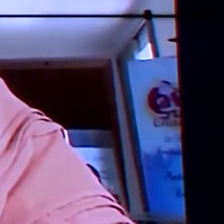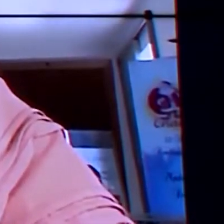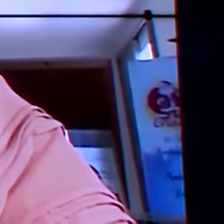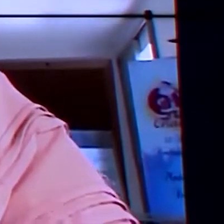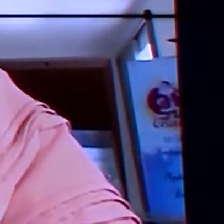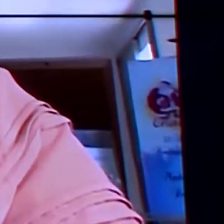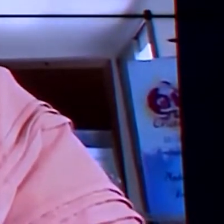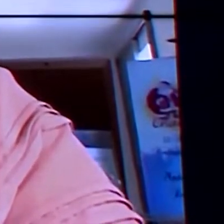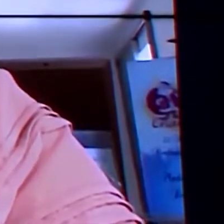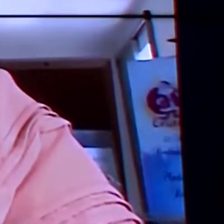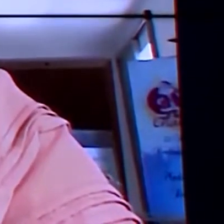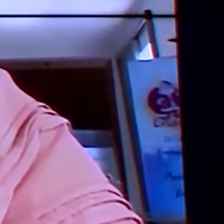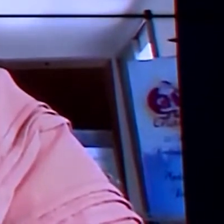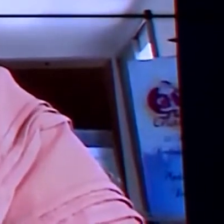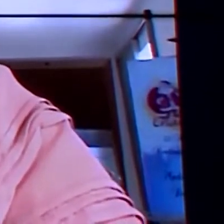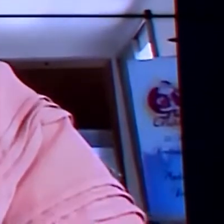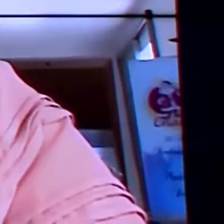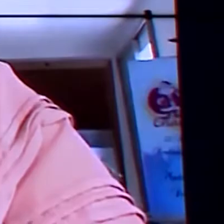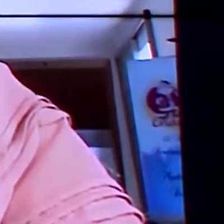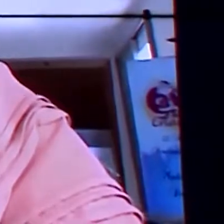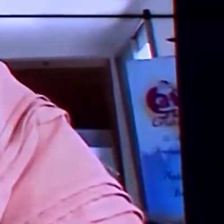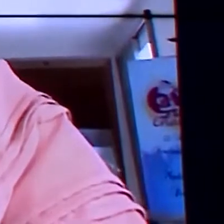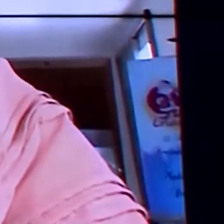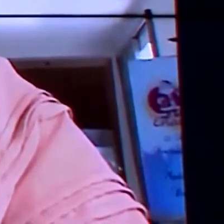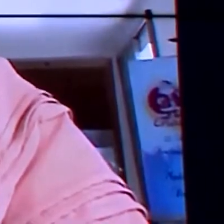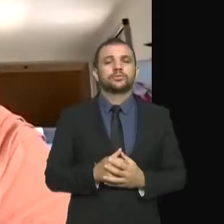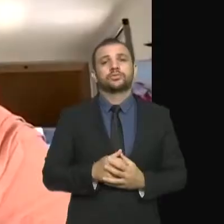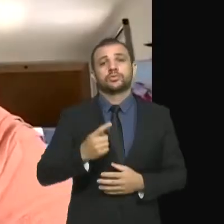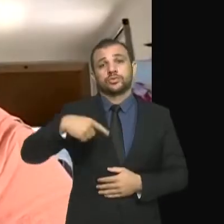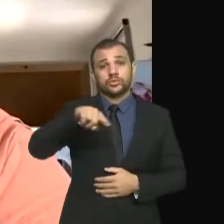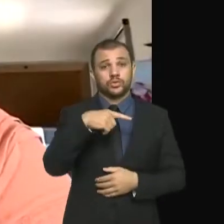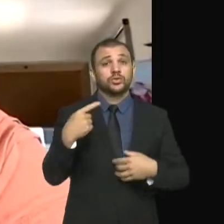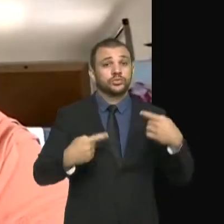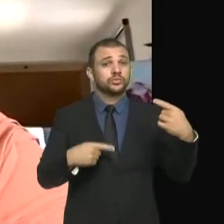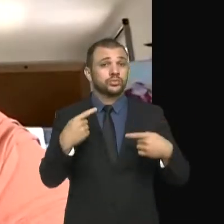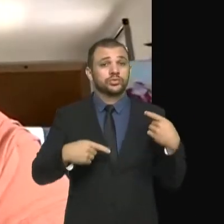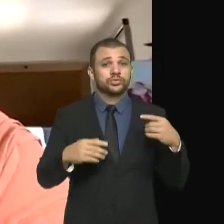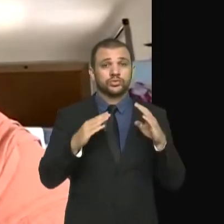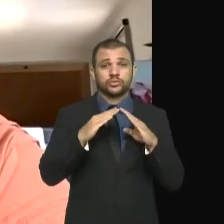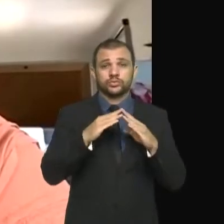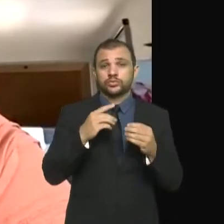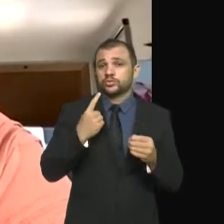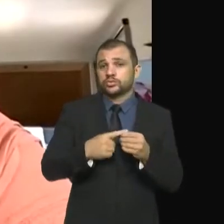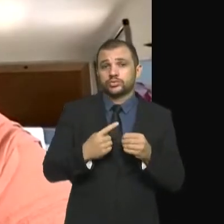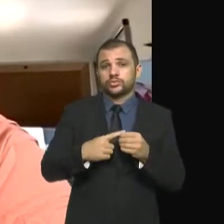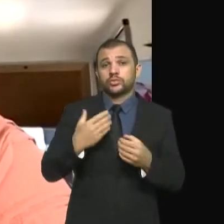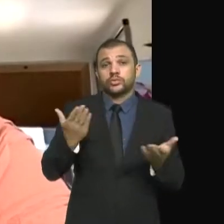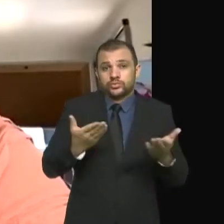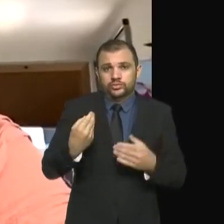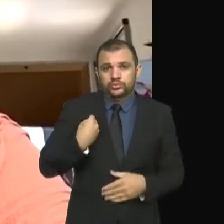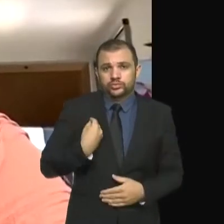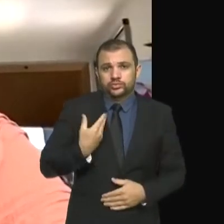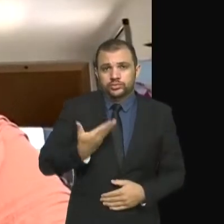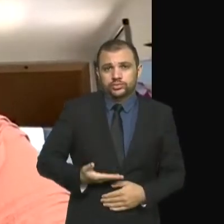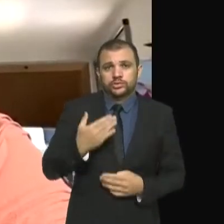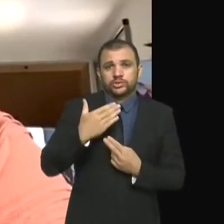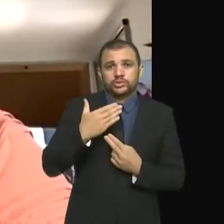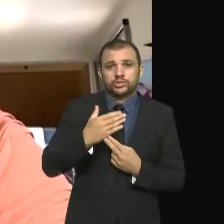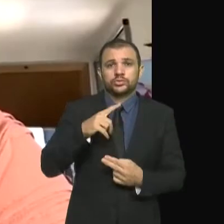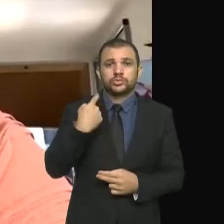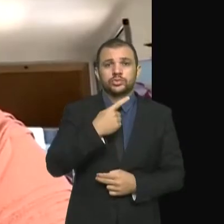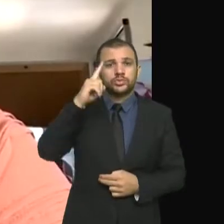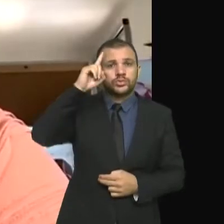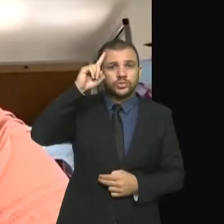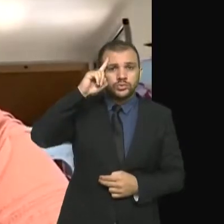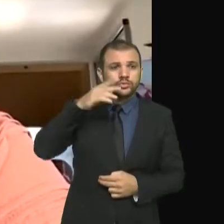de cirurgias de catarata e laqueadura na cidade de Timon. Nós estamos todos os dias nas ruas, nas comunidades,